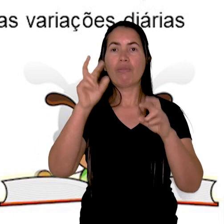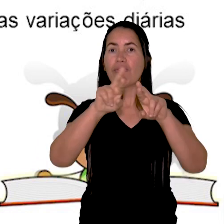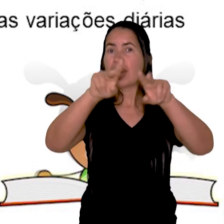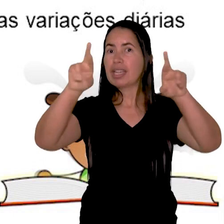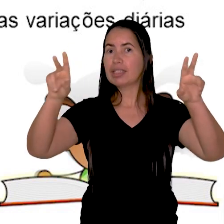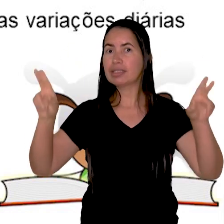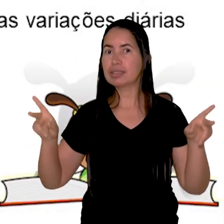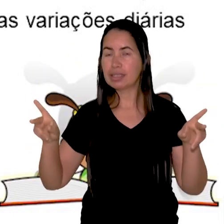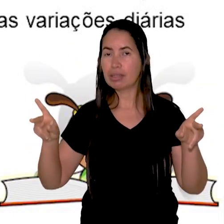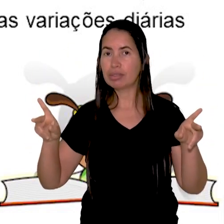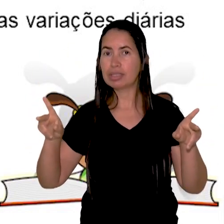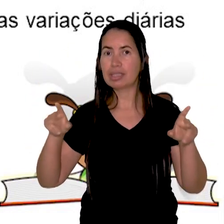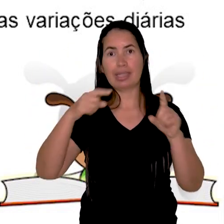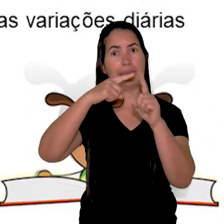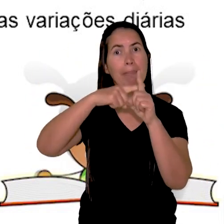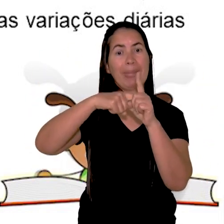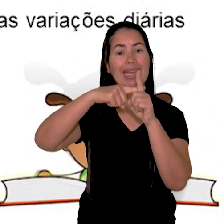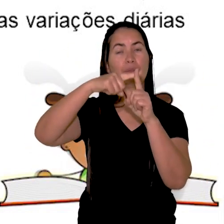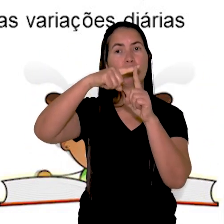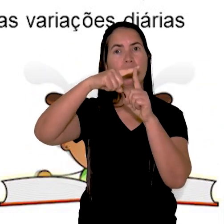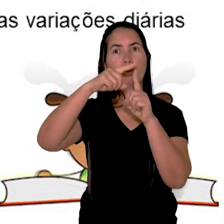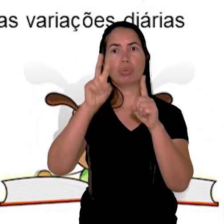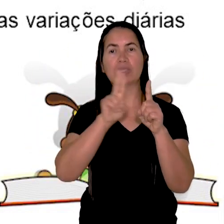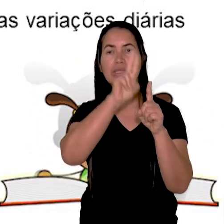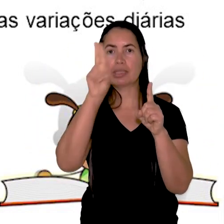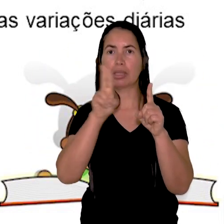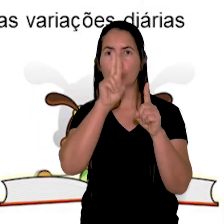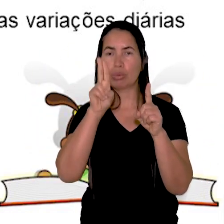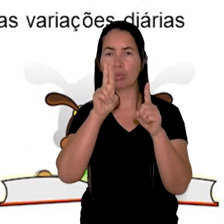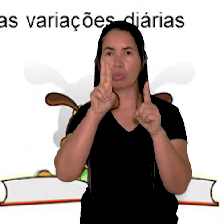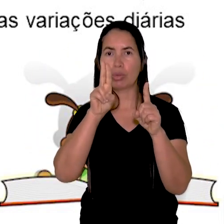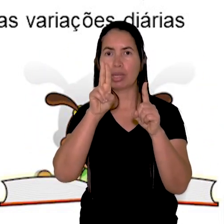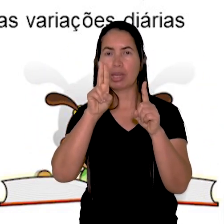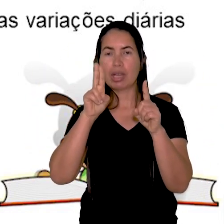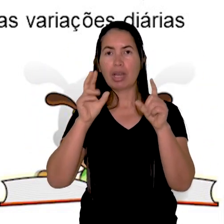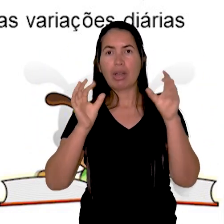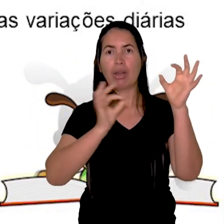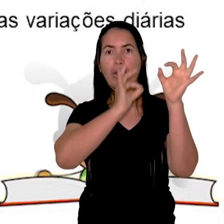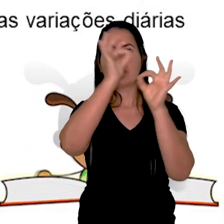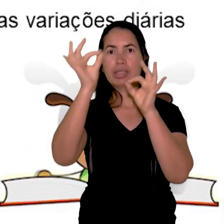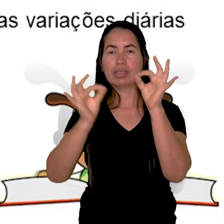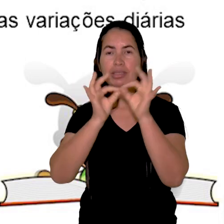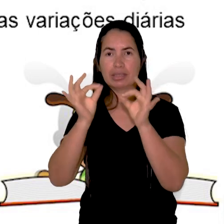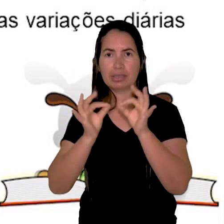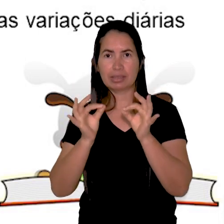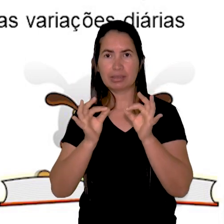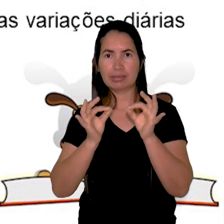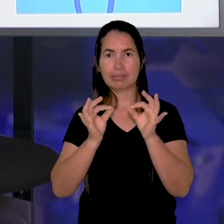variações diárias de temperatura, utilizando inclusive planilhas eletrônicas.